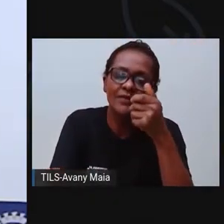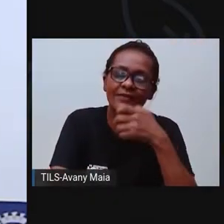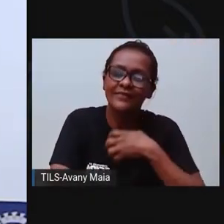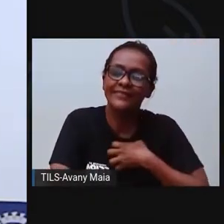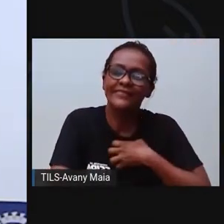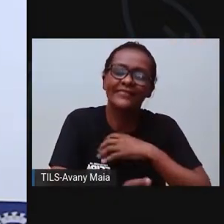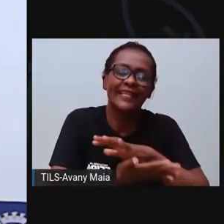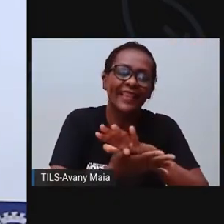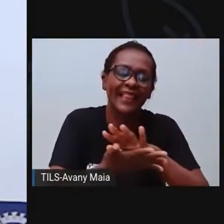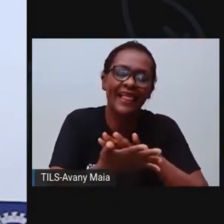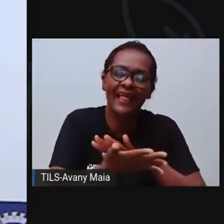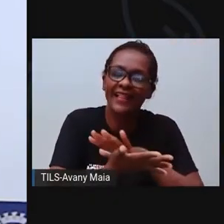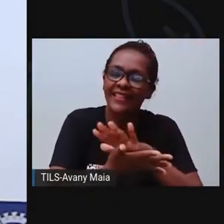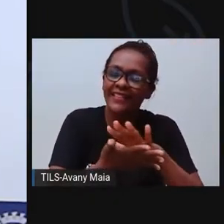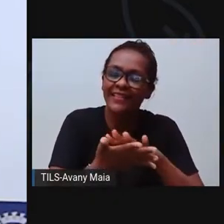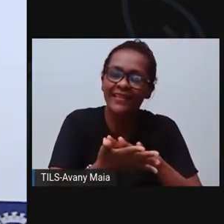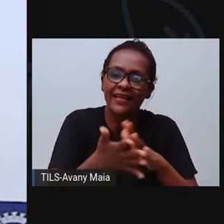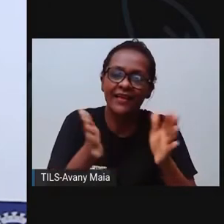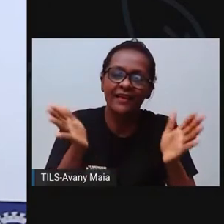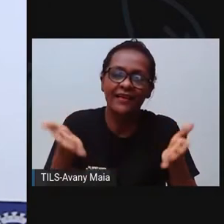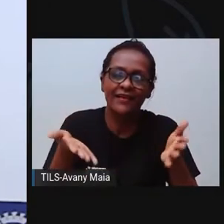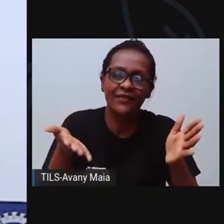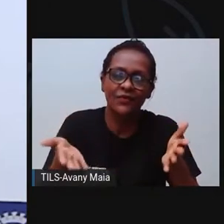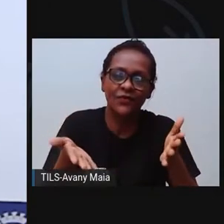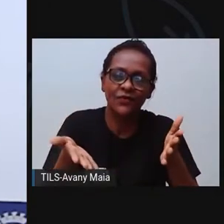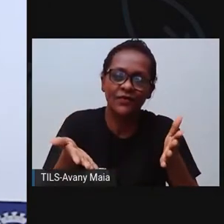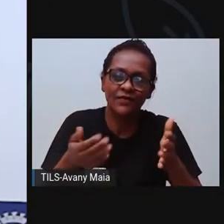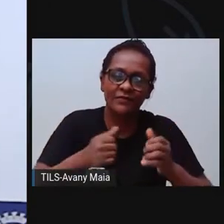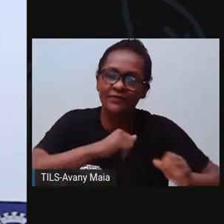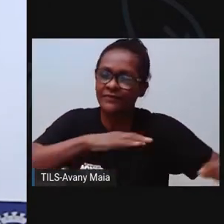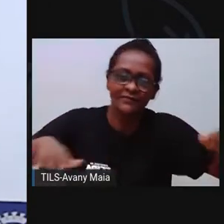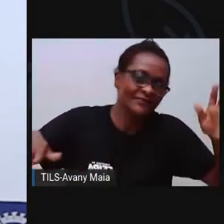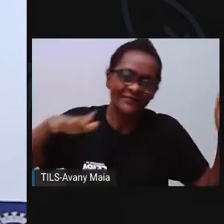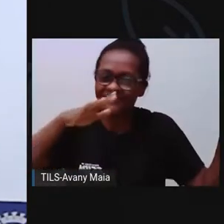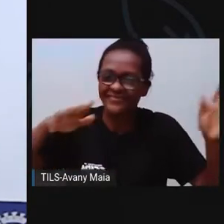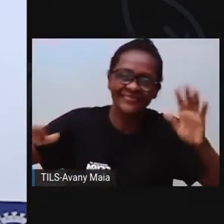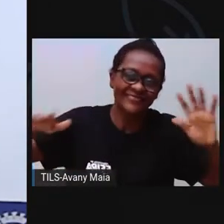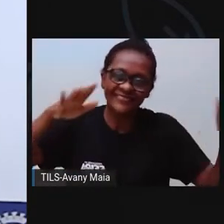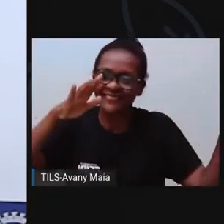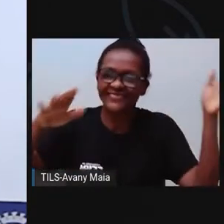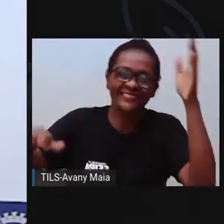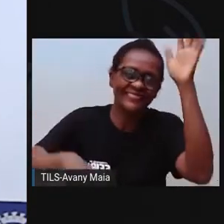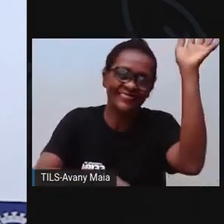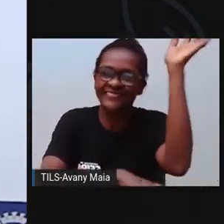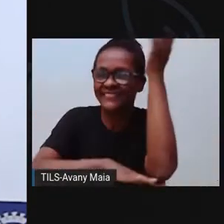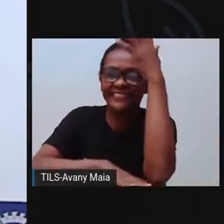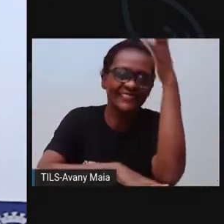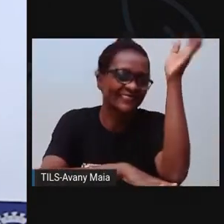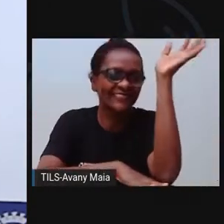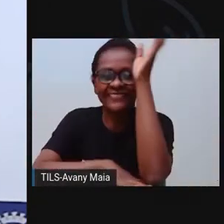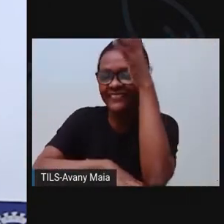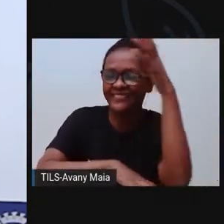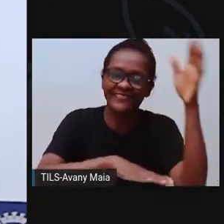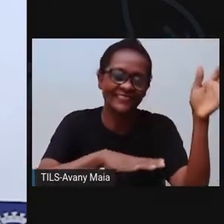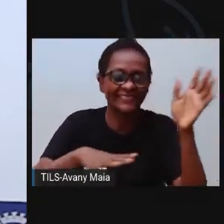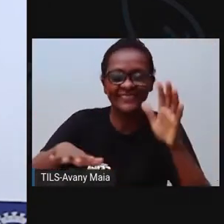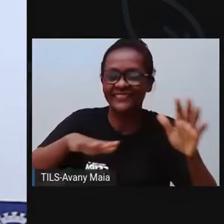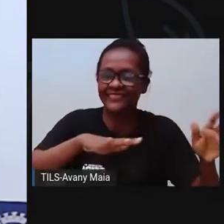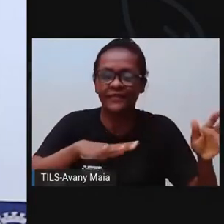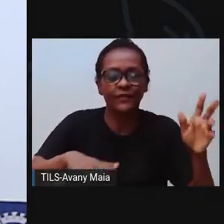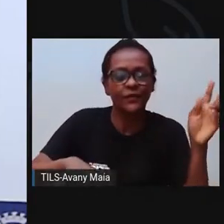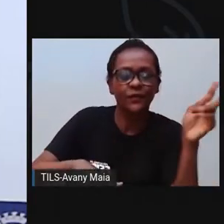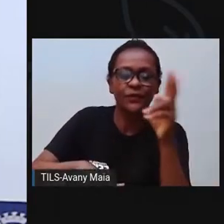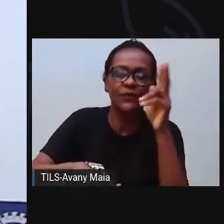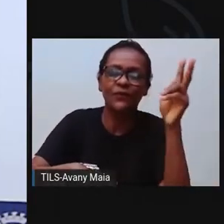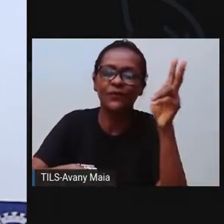vento. Agora, agite seus galhos e suas folhas. Percebe como o vento